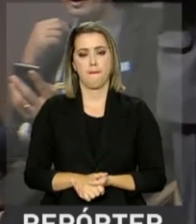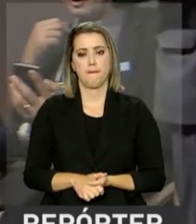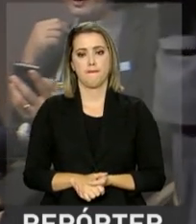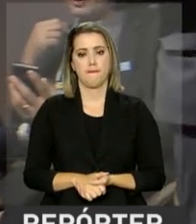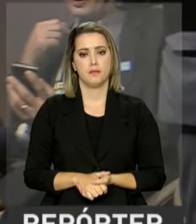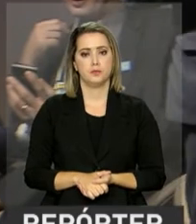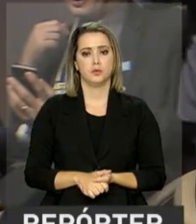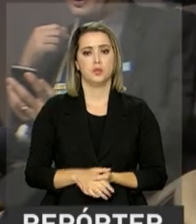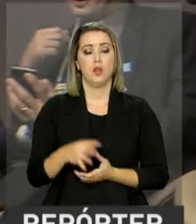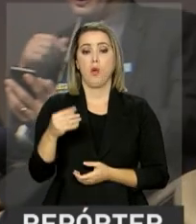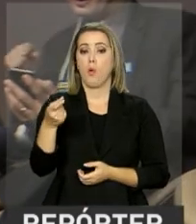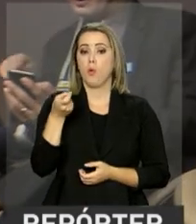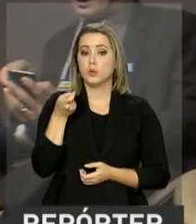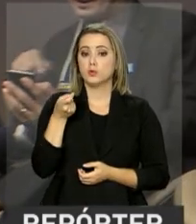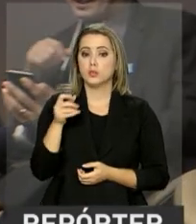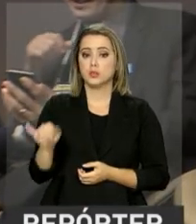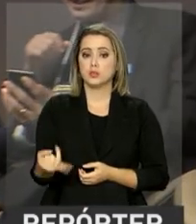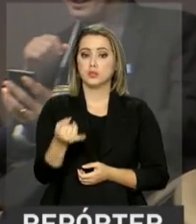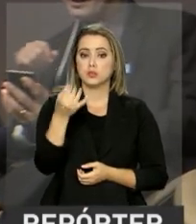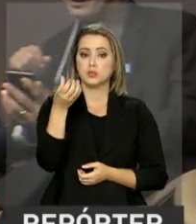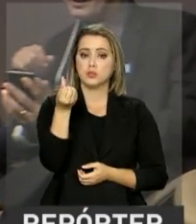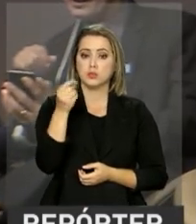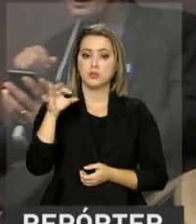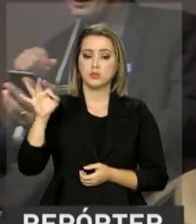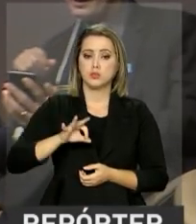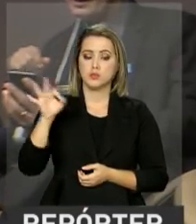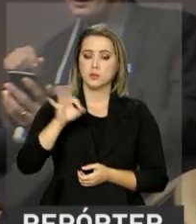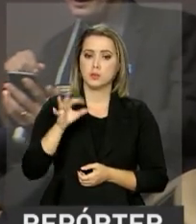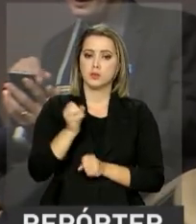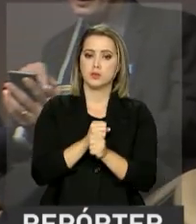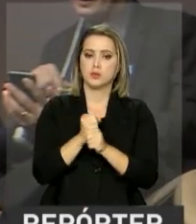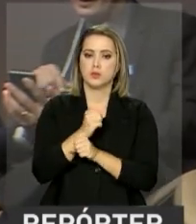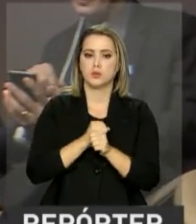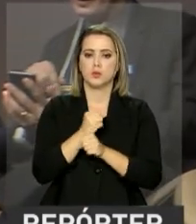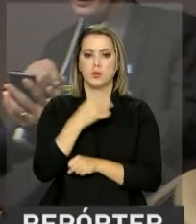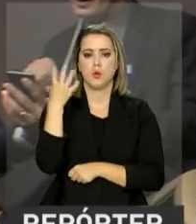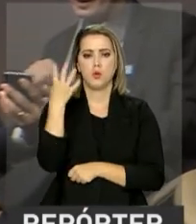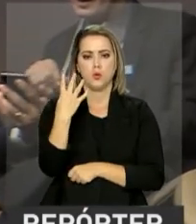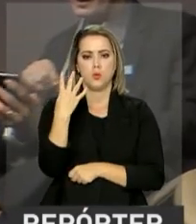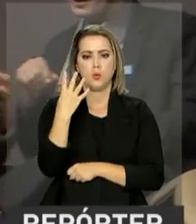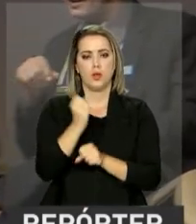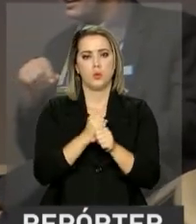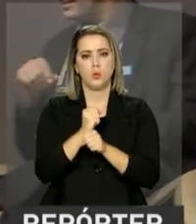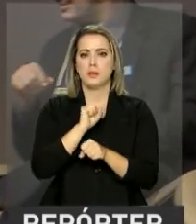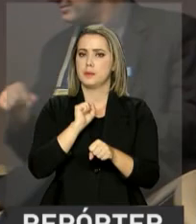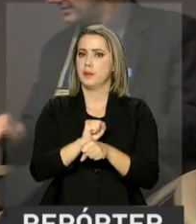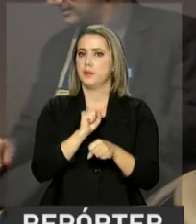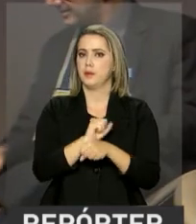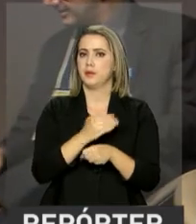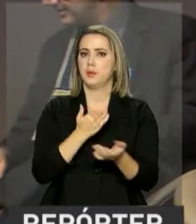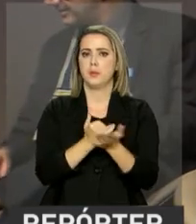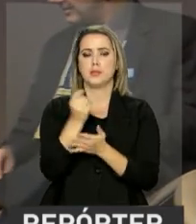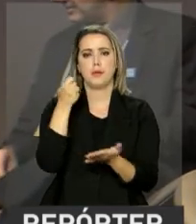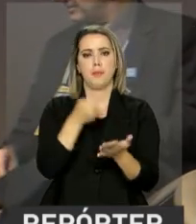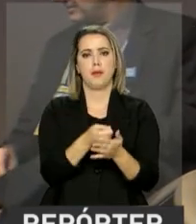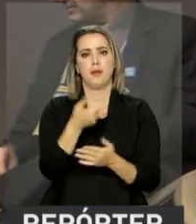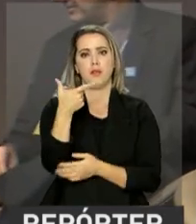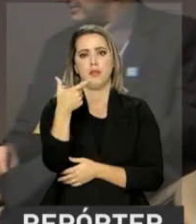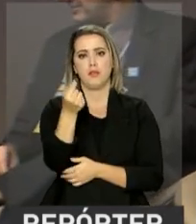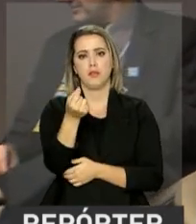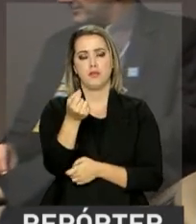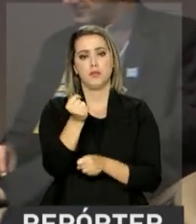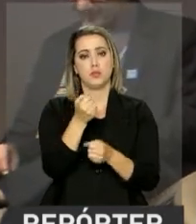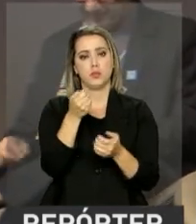com taxas de juros de 6% ao ano, 4 anos de carência e 20 anos